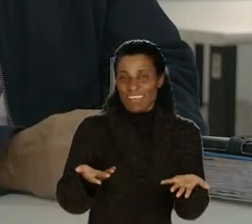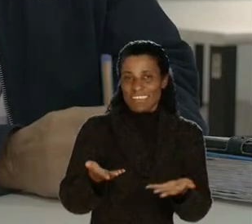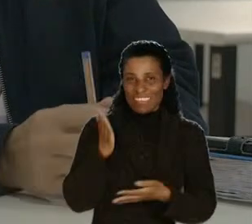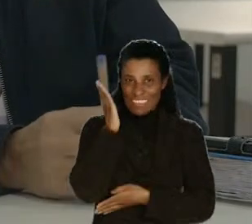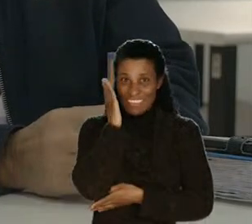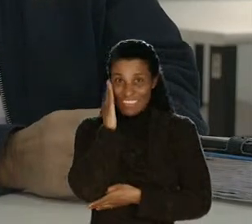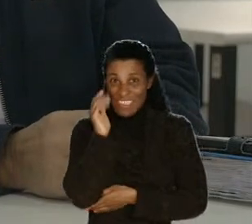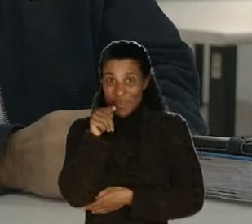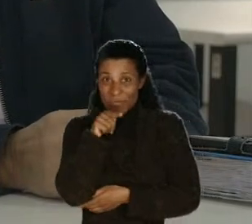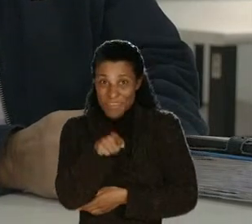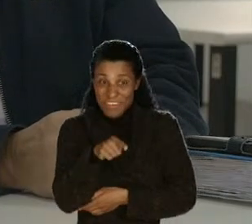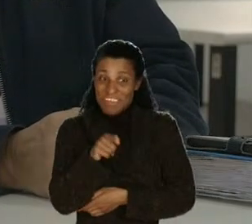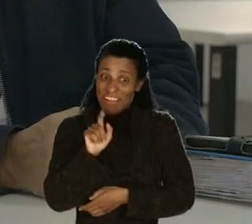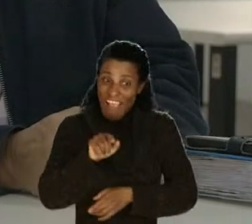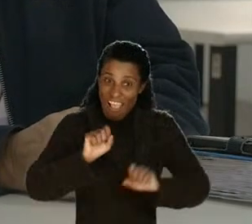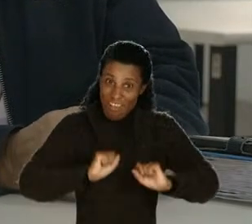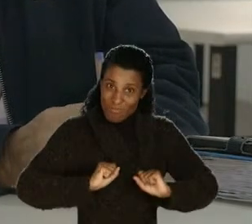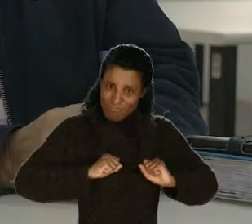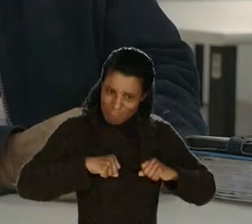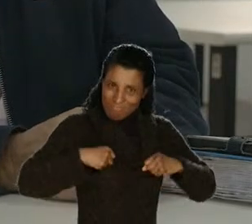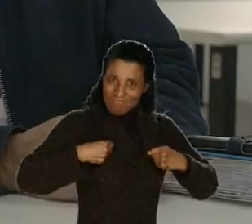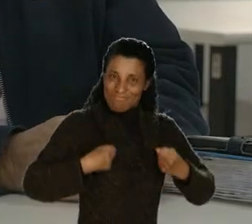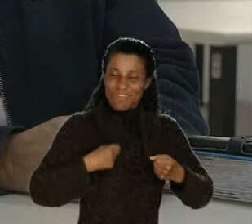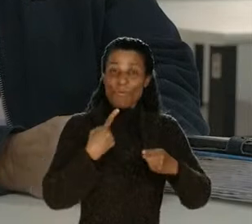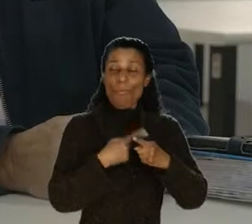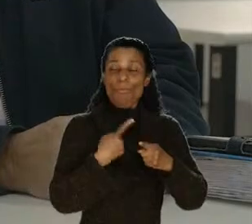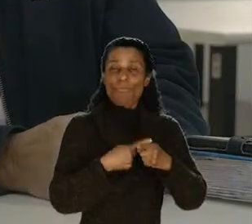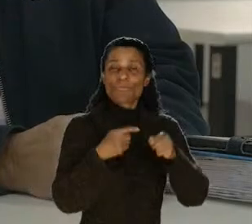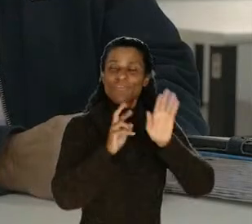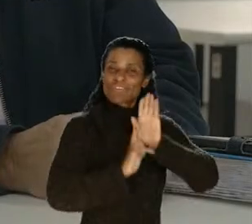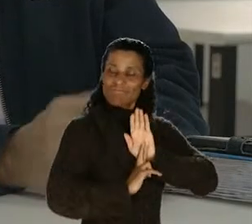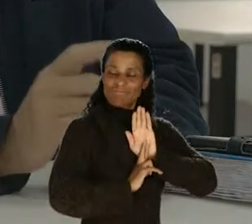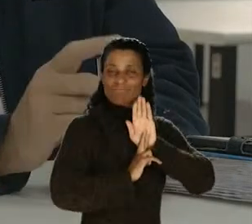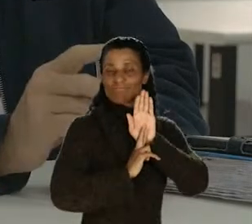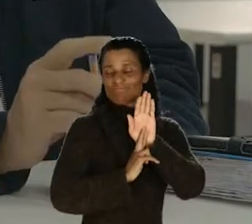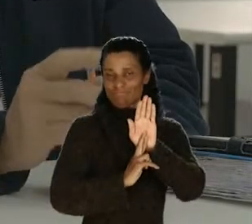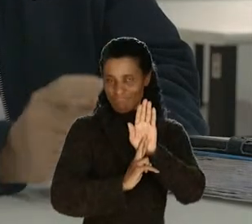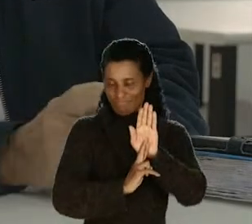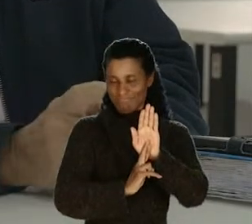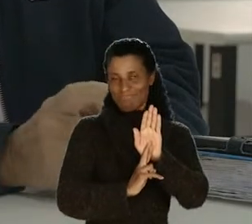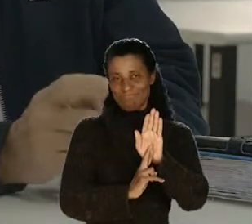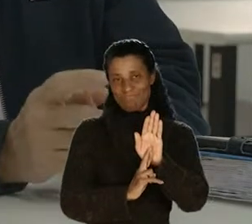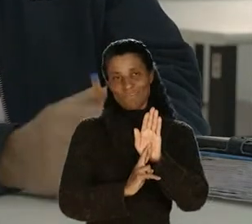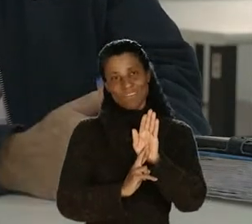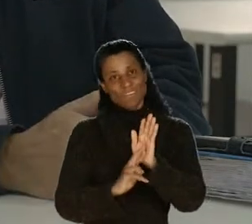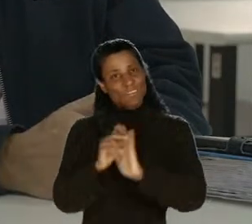quero assinalar que o Andrew é o nosso autodefensor, ele representa